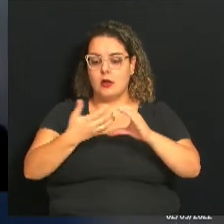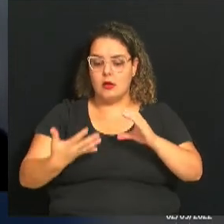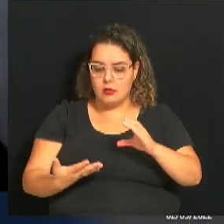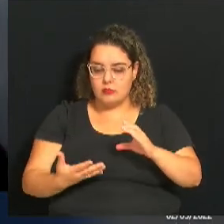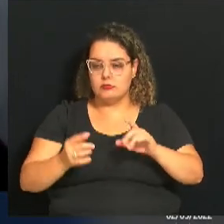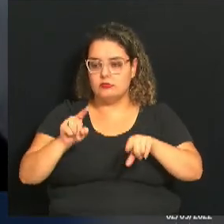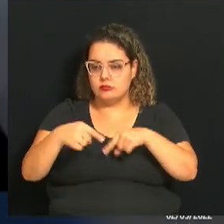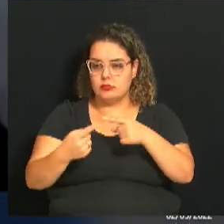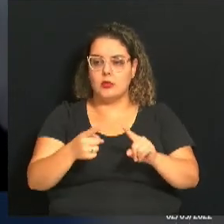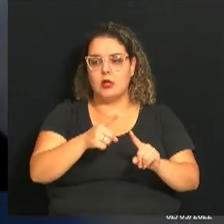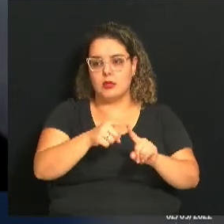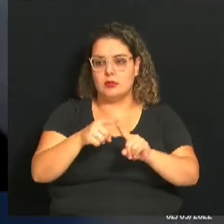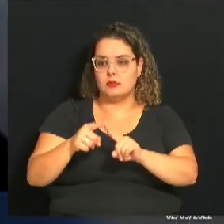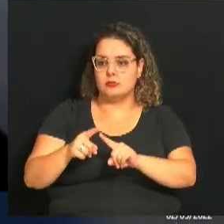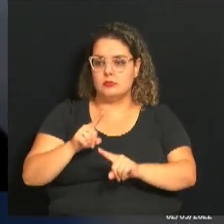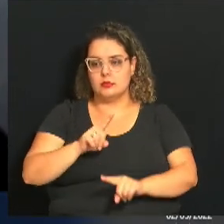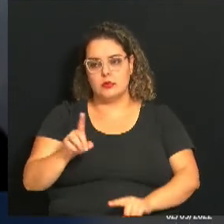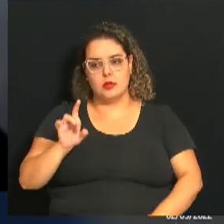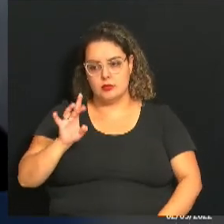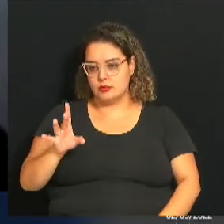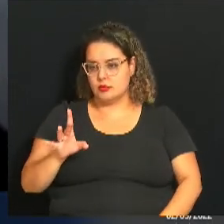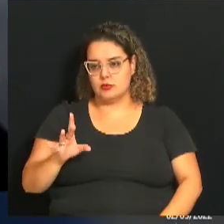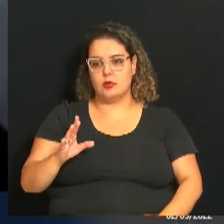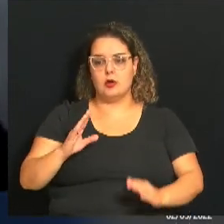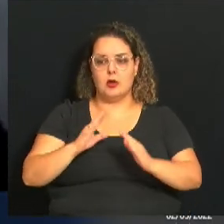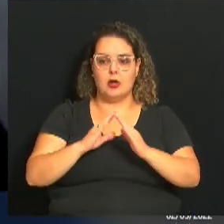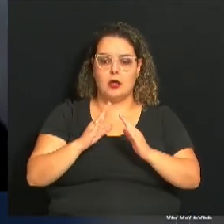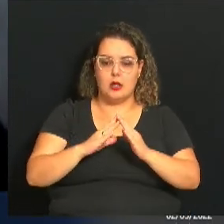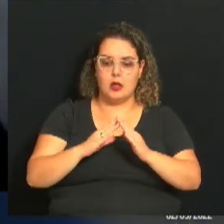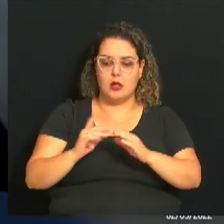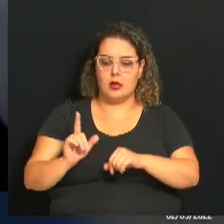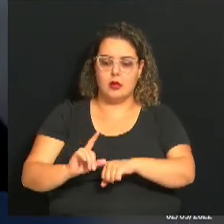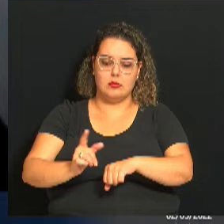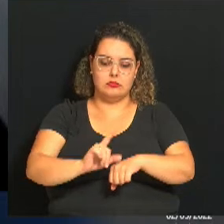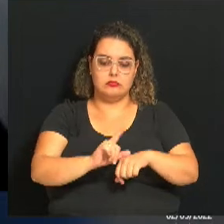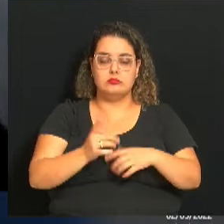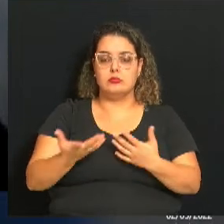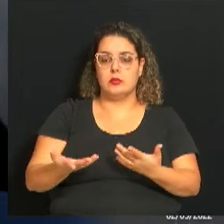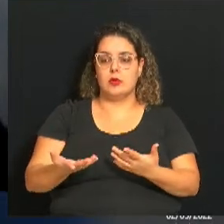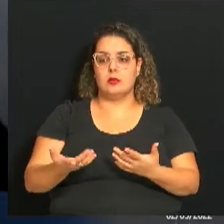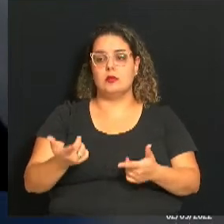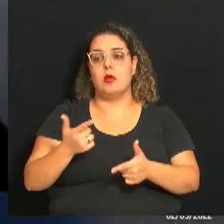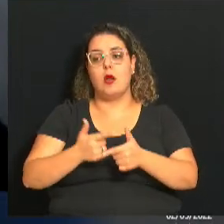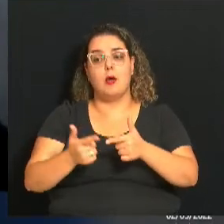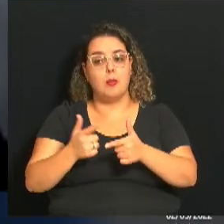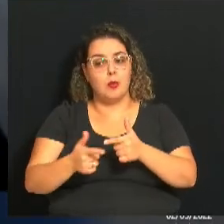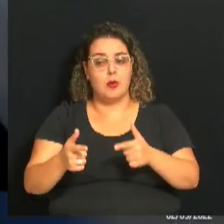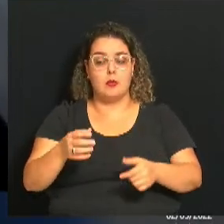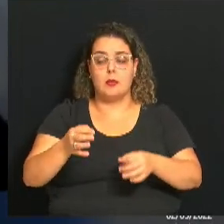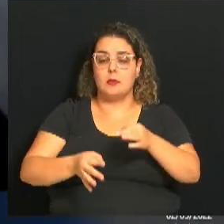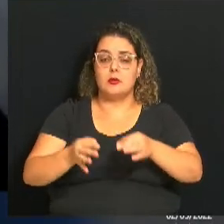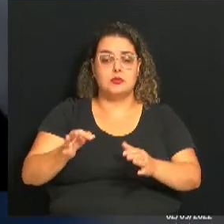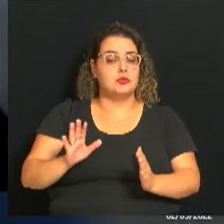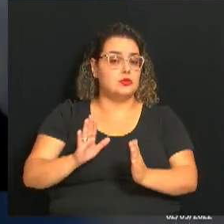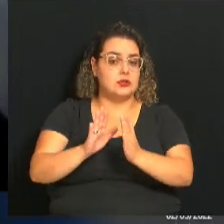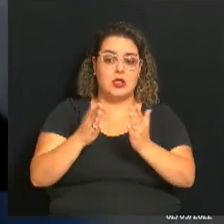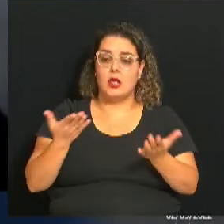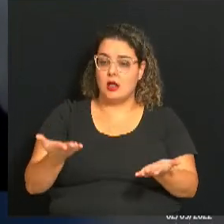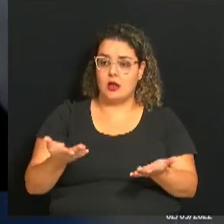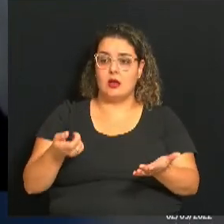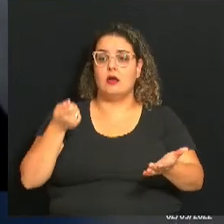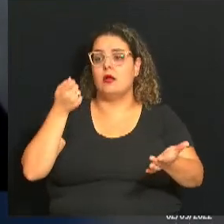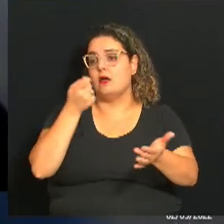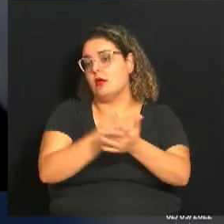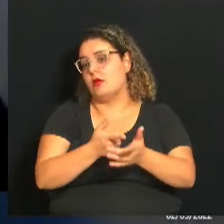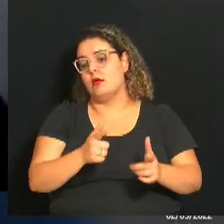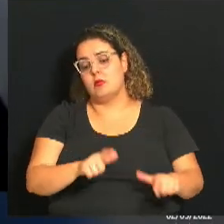destinação, não só residencial ou comercial ou vice-versa. Então, são problemas jurídicos que vão enfrentar na aquisição deste imóvel,